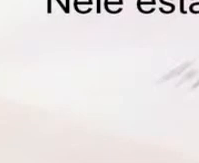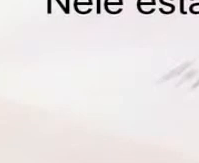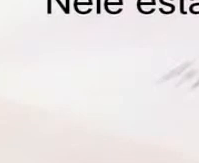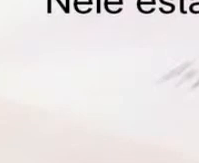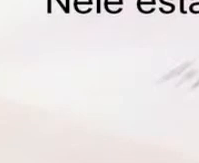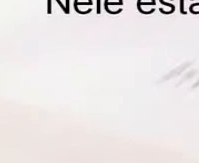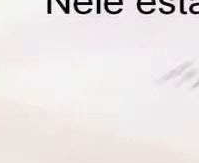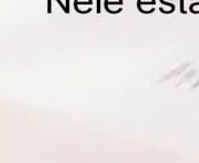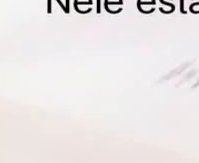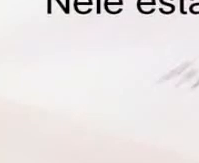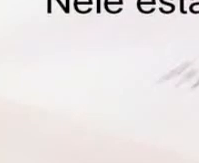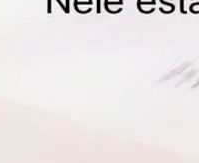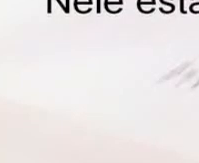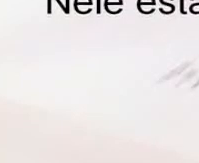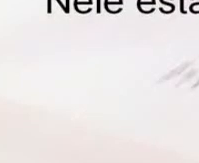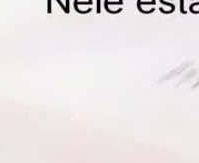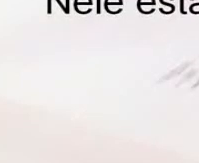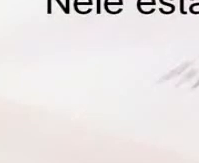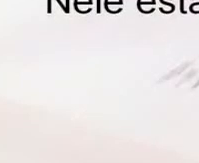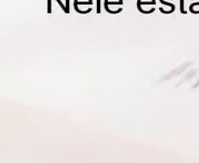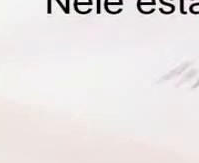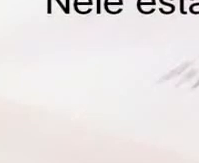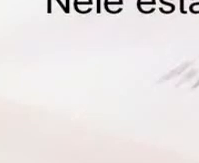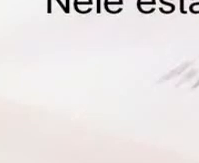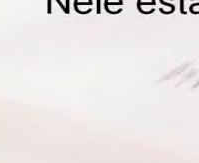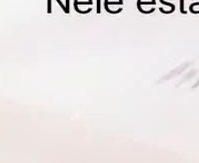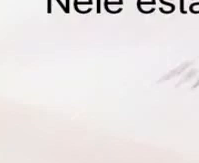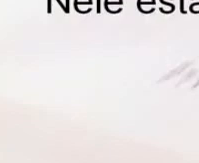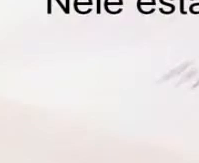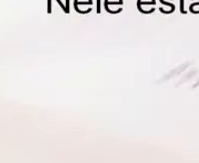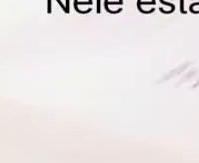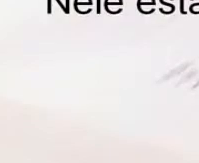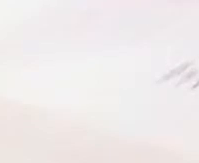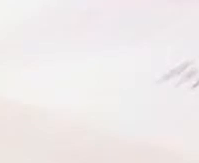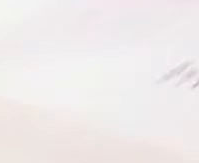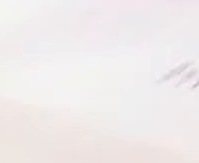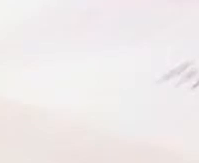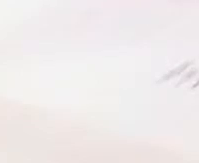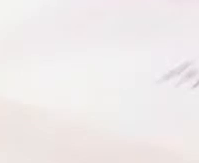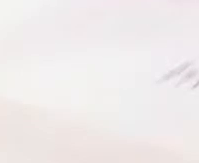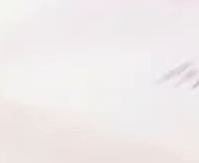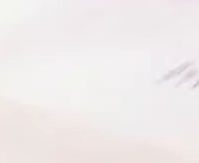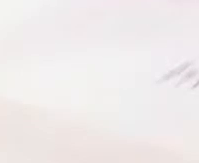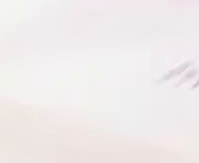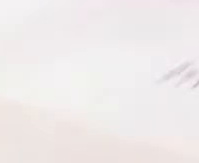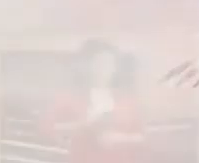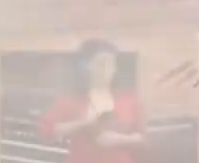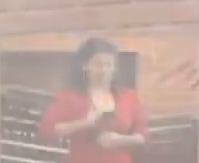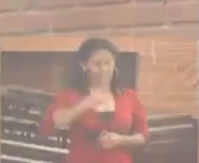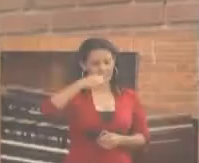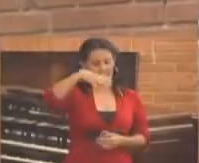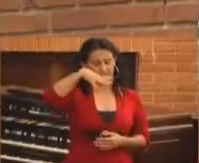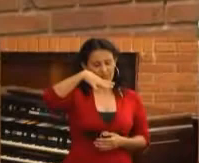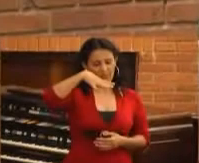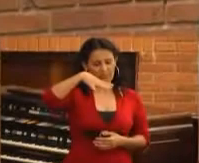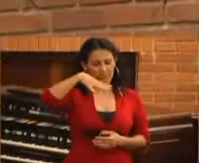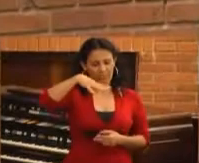que foi feito se fez. A vida estava nele, e a vida era a luz dos homens. Olha